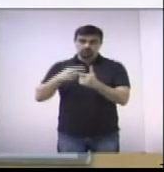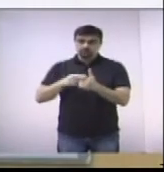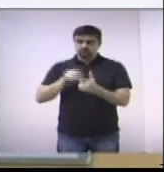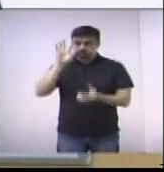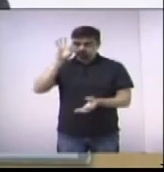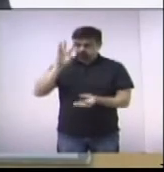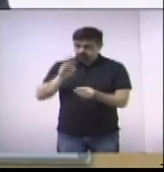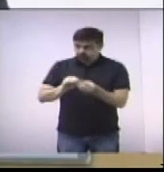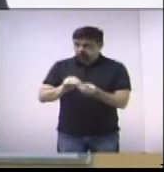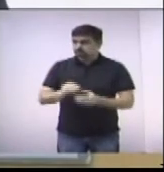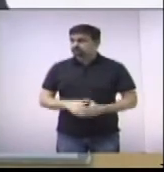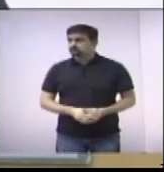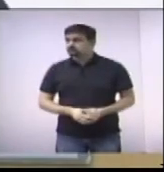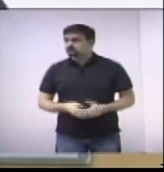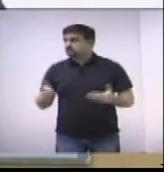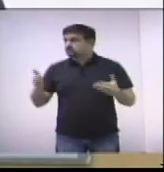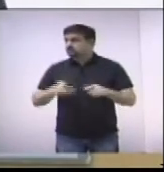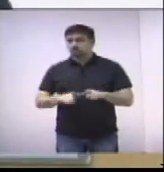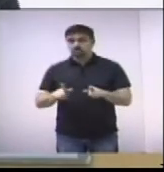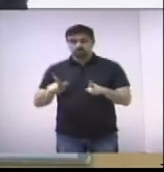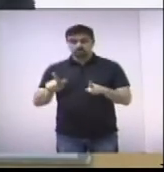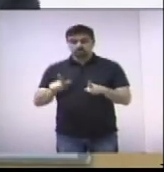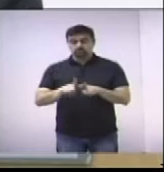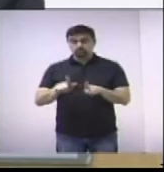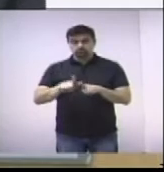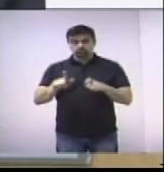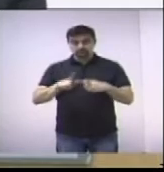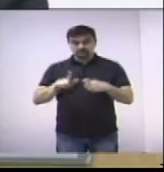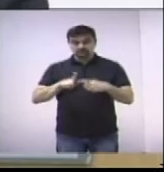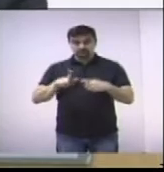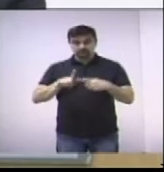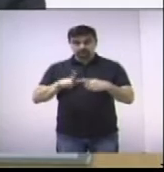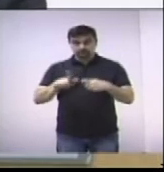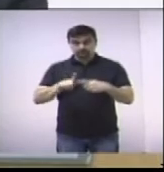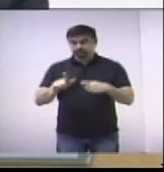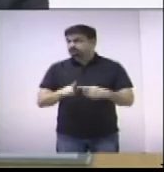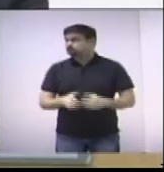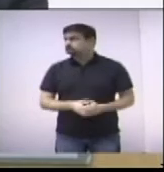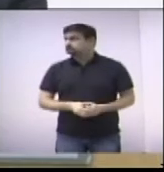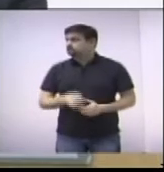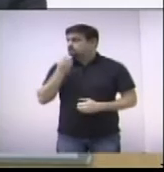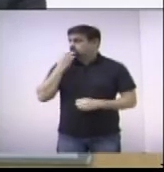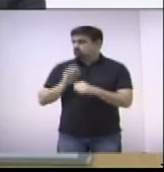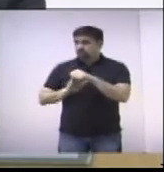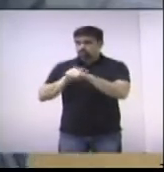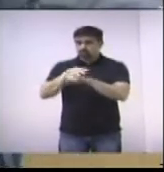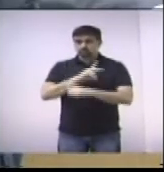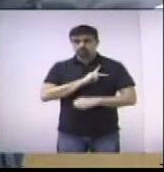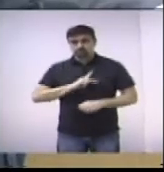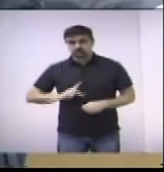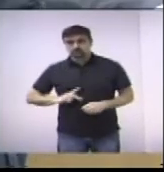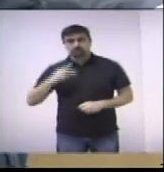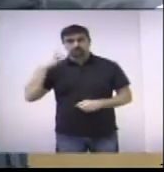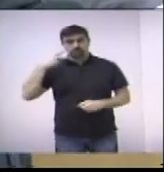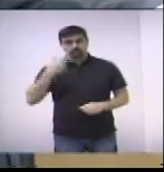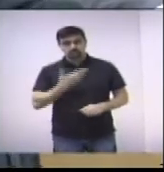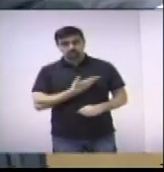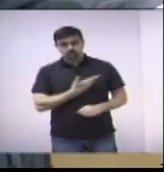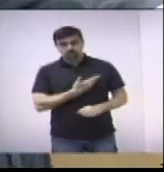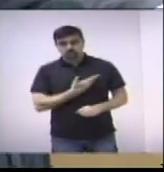Com a palavra o vereador Dr. Gustavo. Boa noite, presidente. Boa noite, colegas